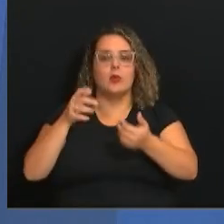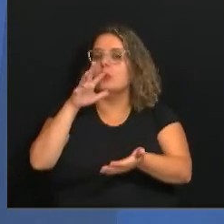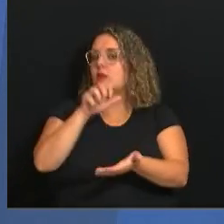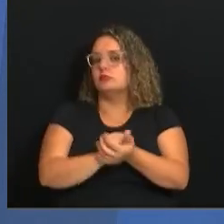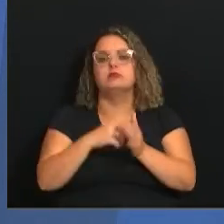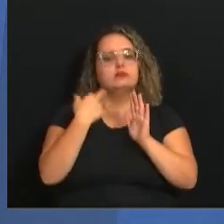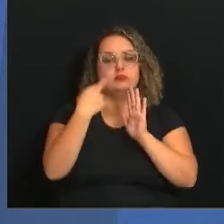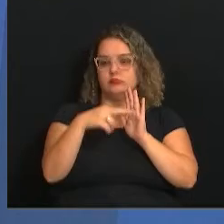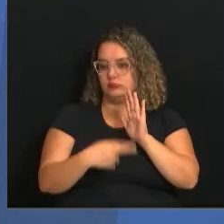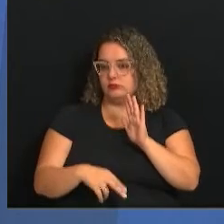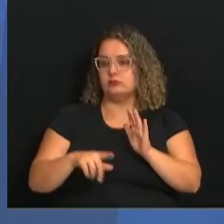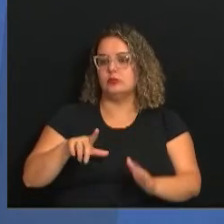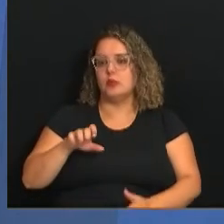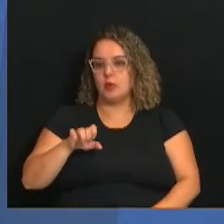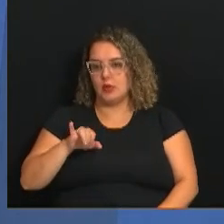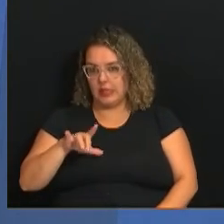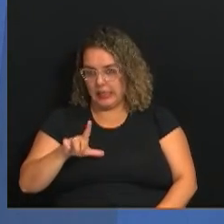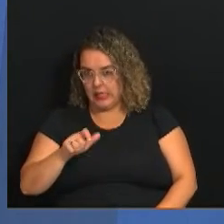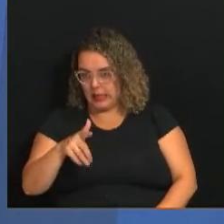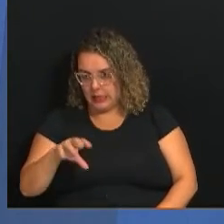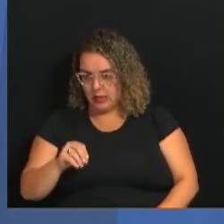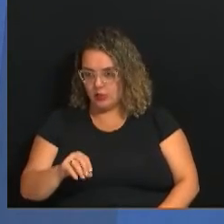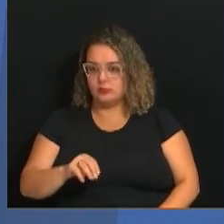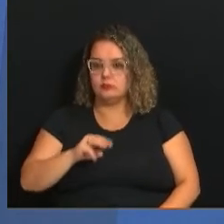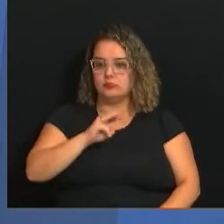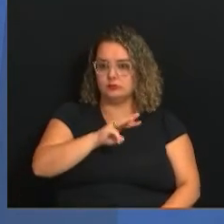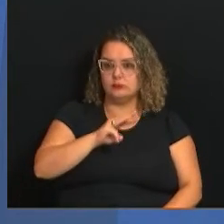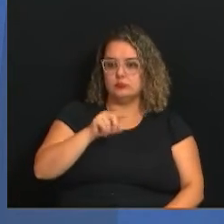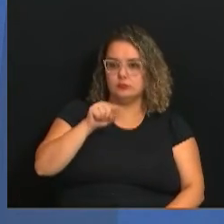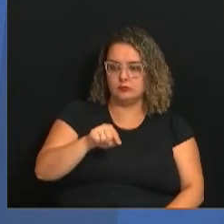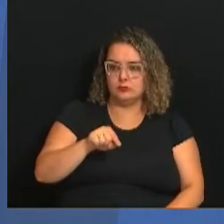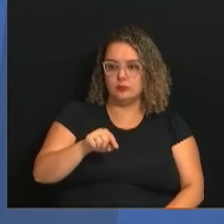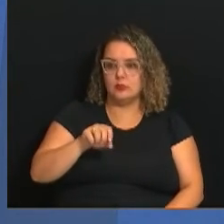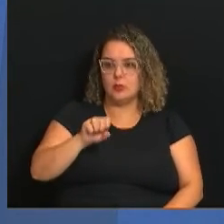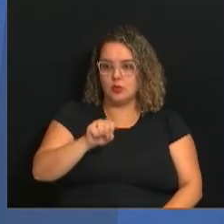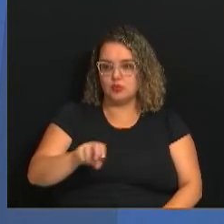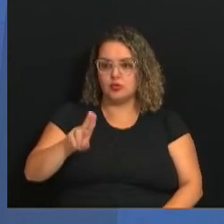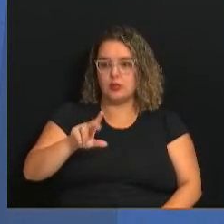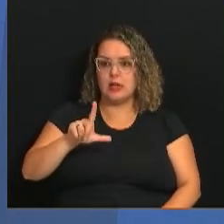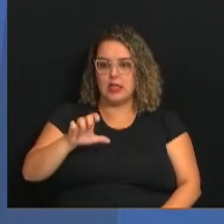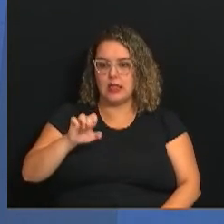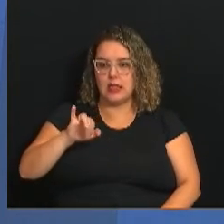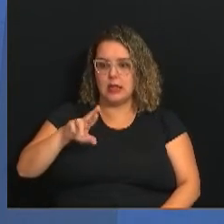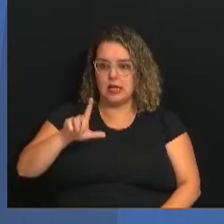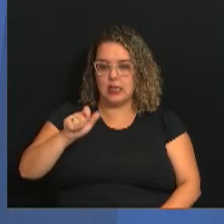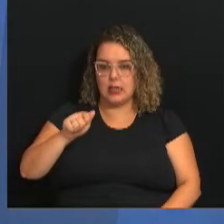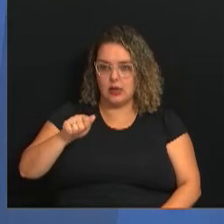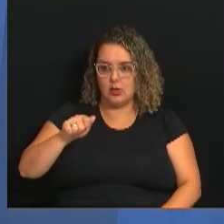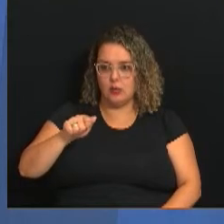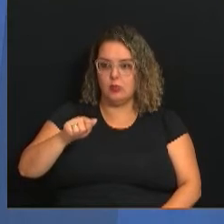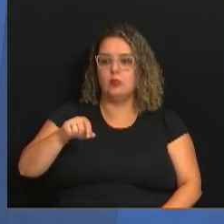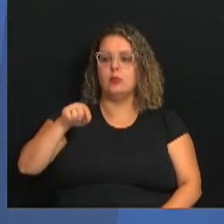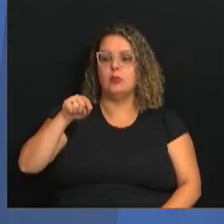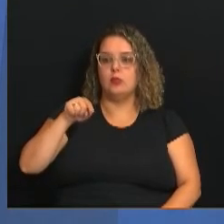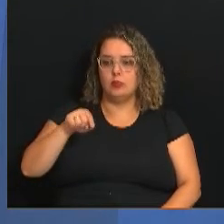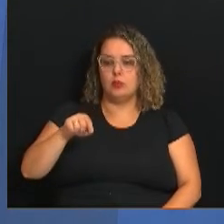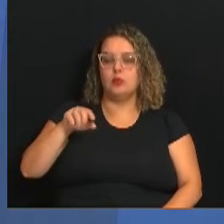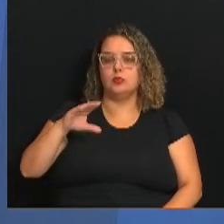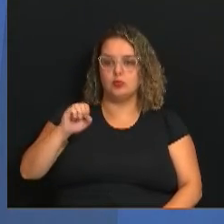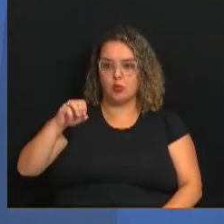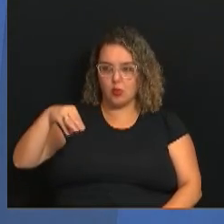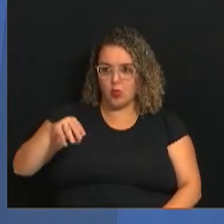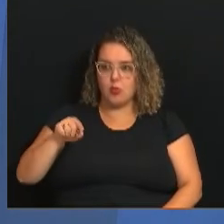uma vasilhinha. Isso não pode. Principalmente para quem tem quintal, mas isso serve para vaso também, em apartamento, então precisa ficar